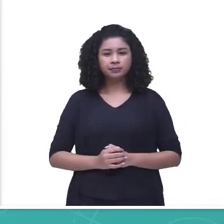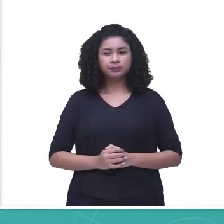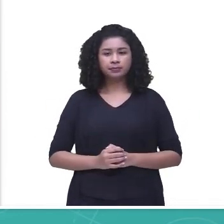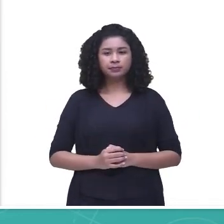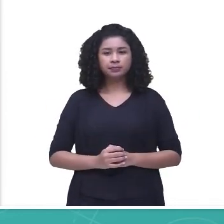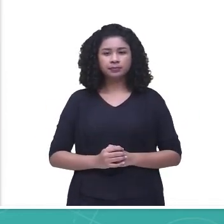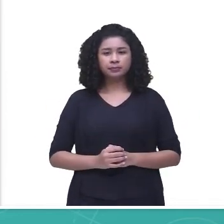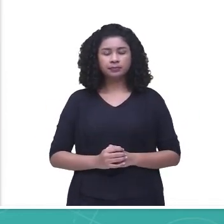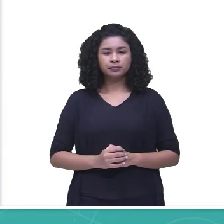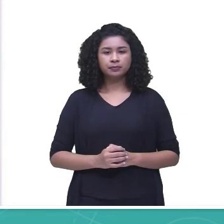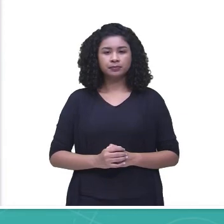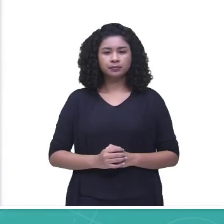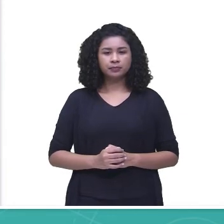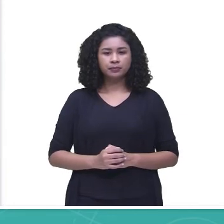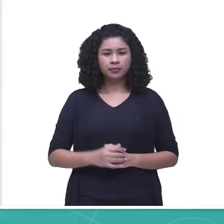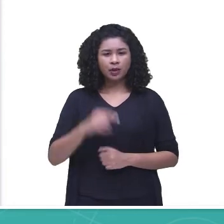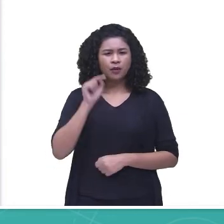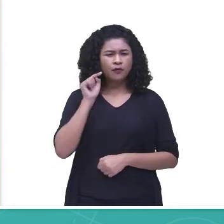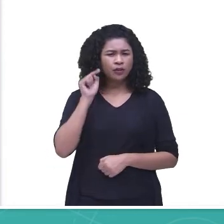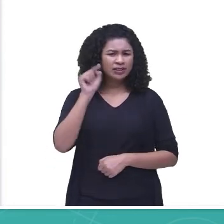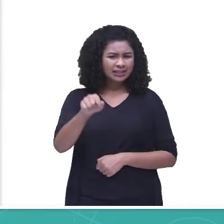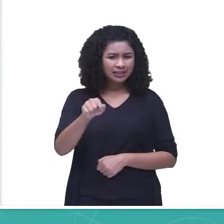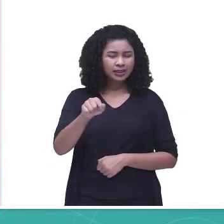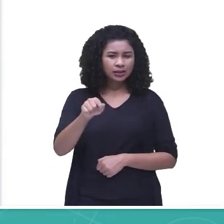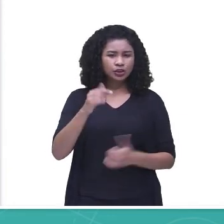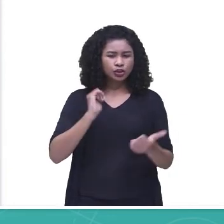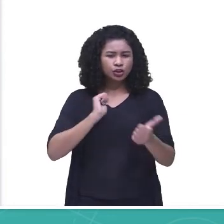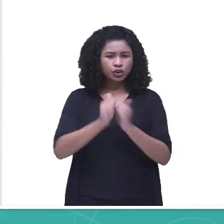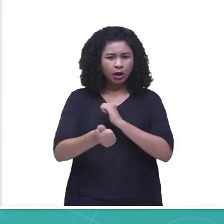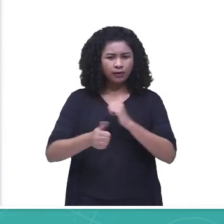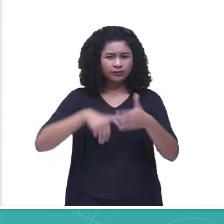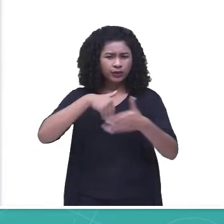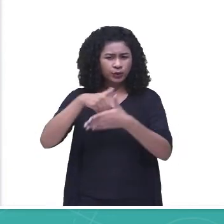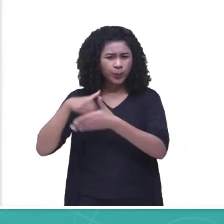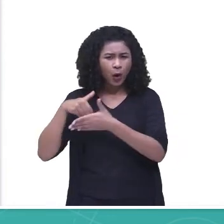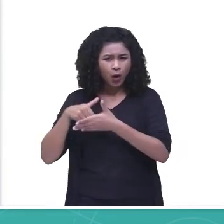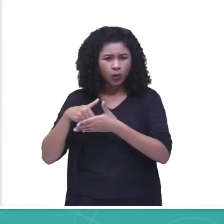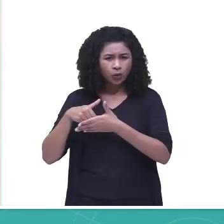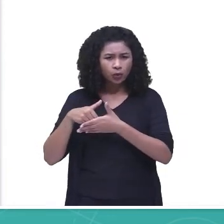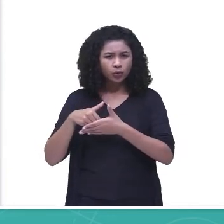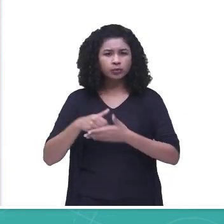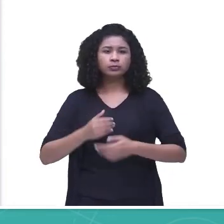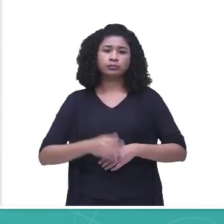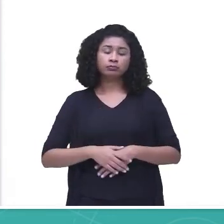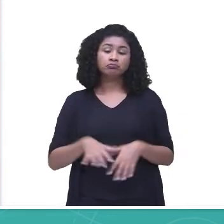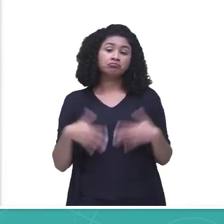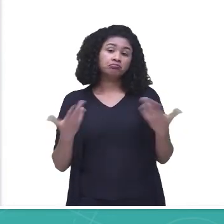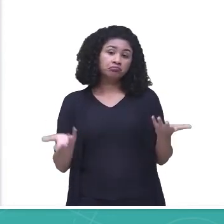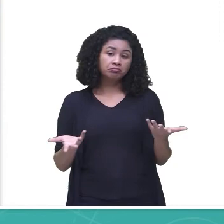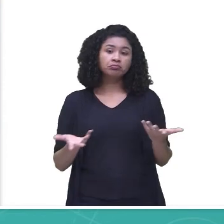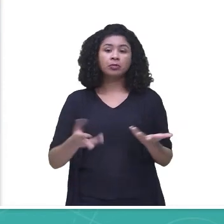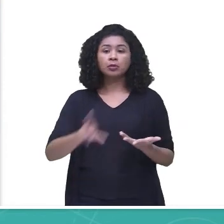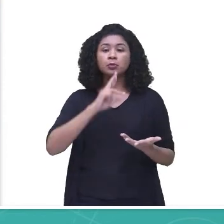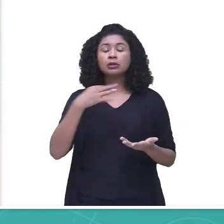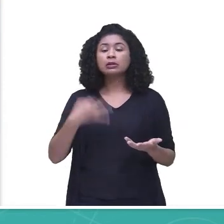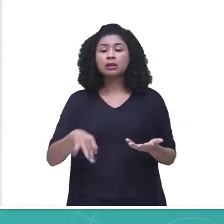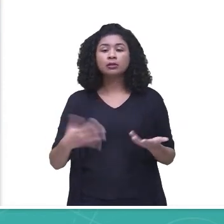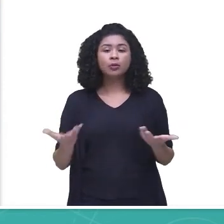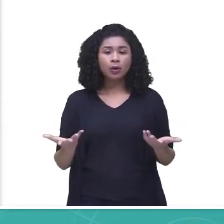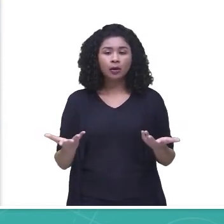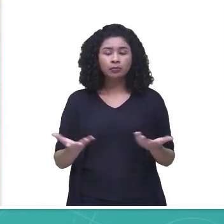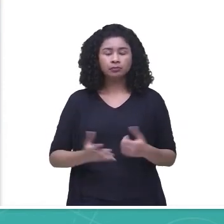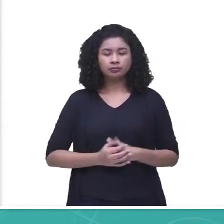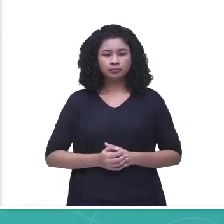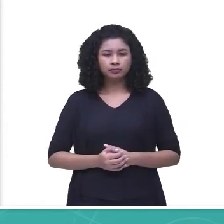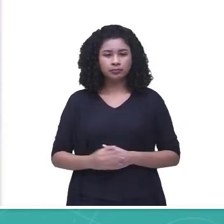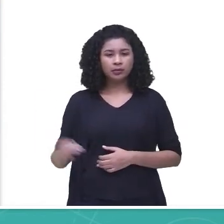em primeira pessoa. Você joga futebol? Pela resposta, então, yes, I do. No, I don't. Qual é a resposta correta? Na sequência, letra